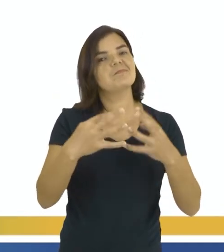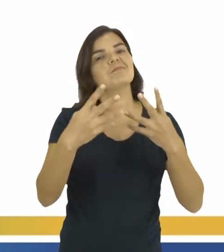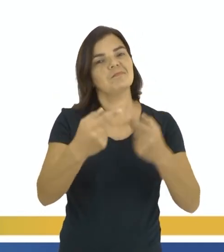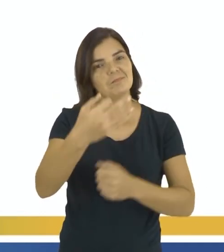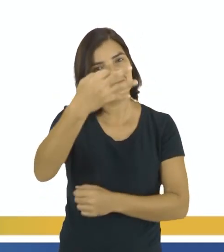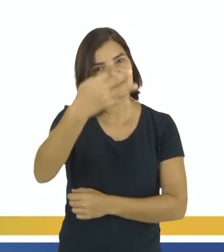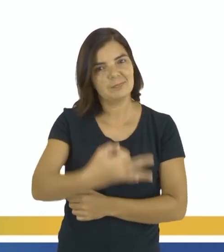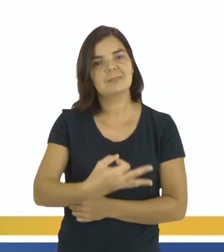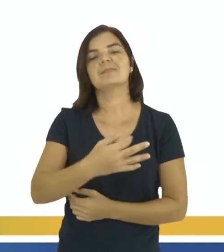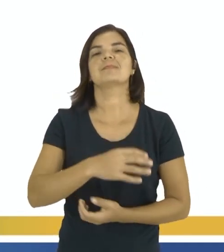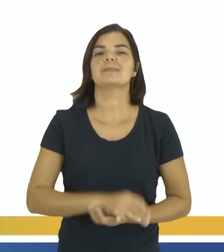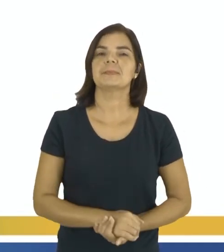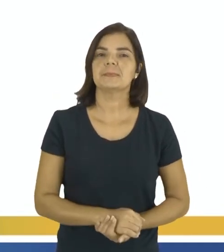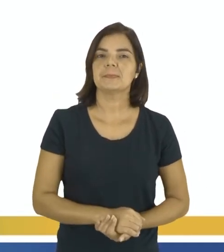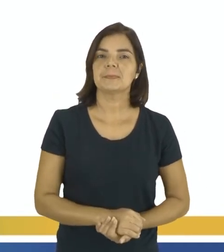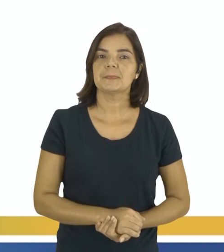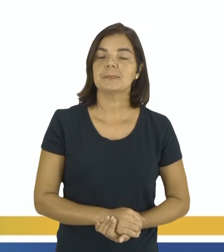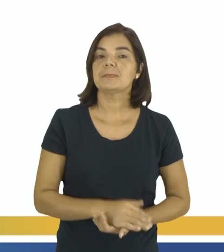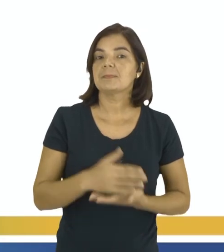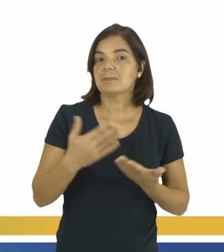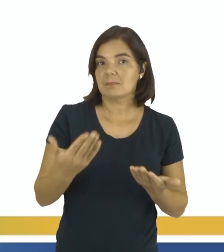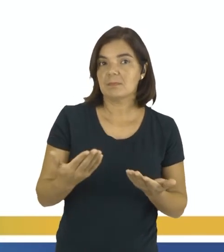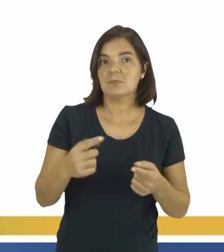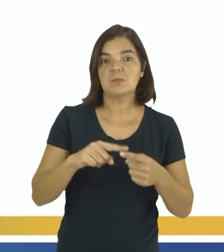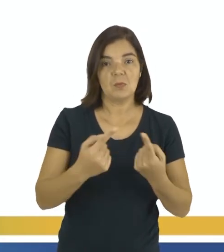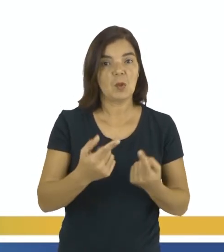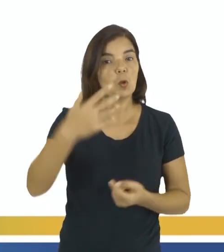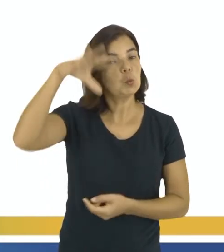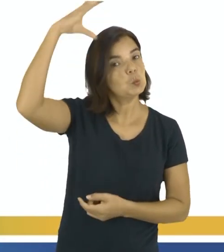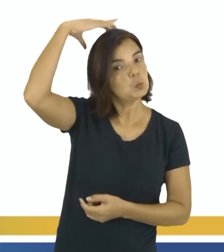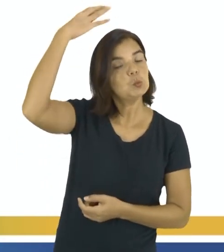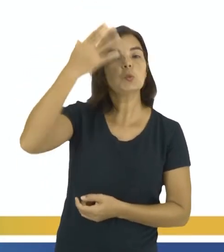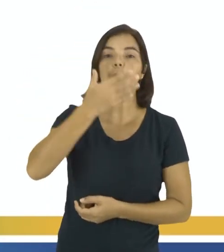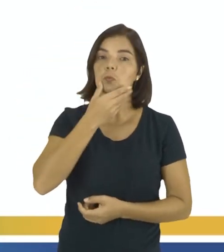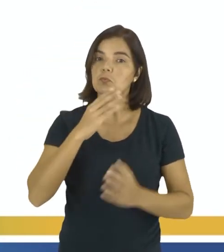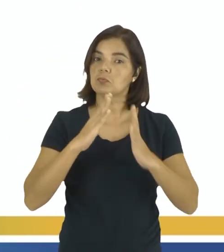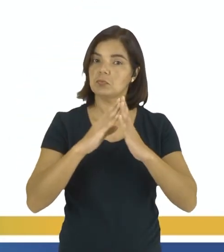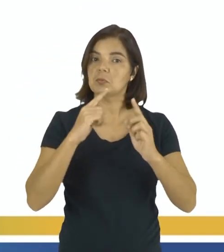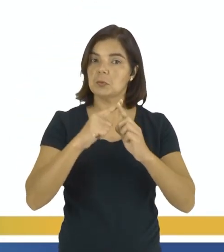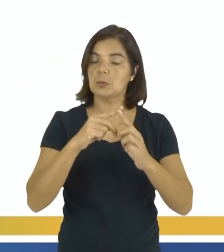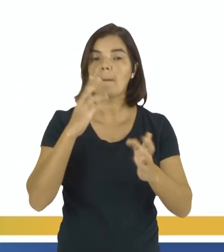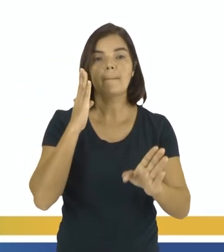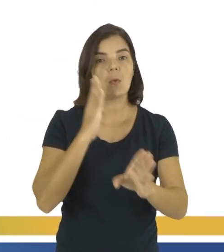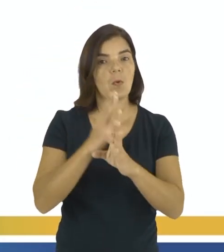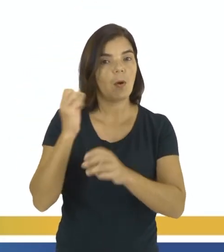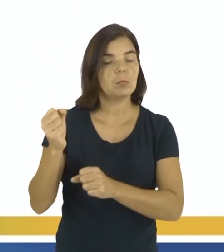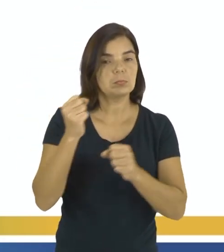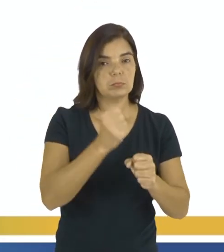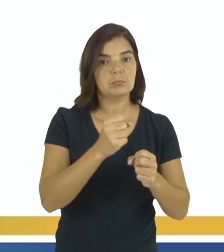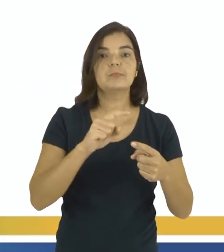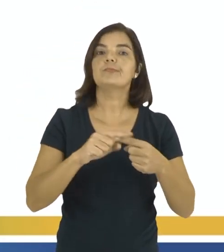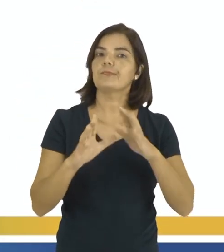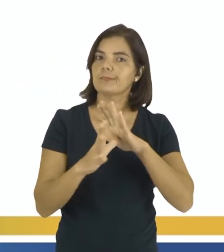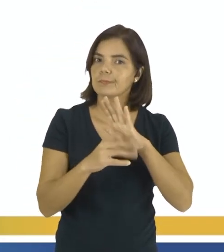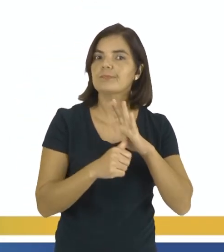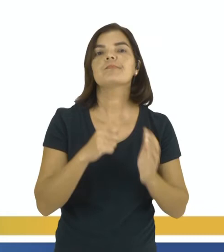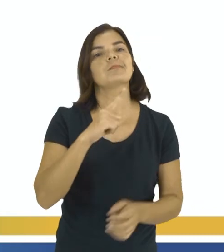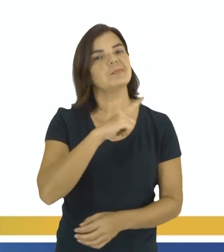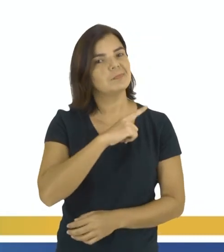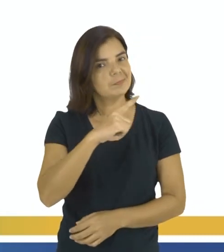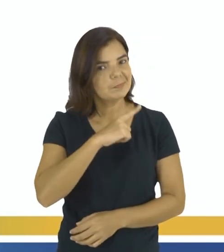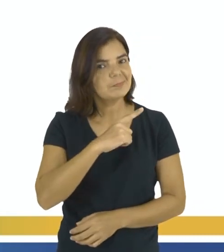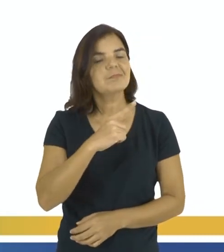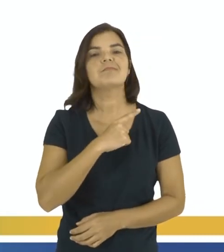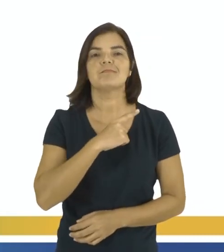são corretas, tá? A insatisfação dos reis e príncipes com a igreja devido ao poder, a corrupção, que